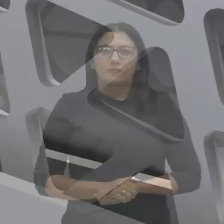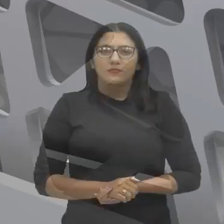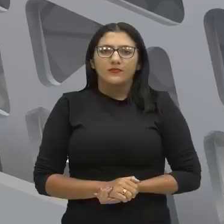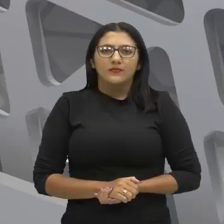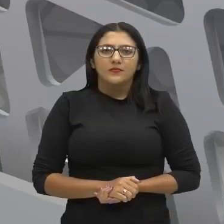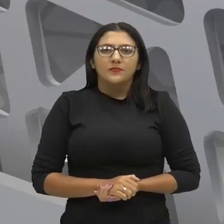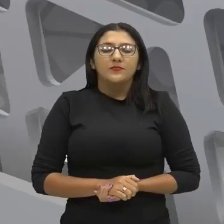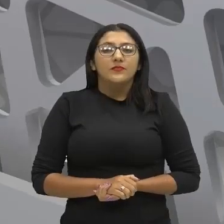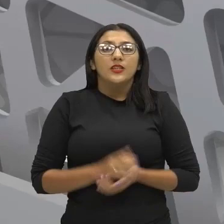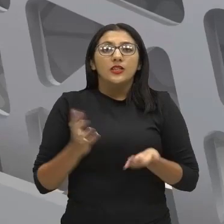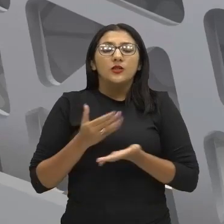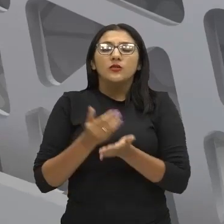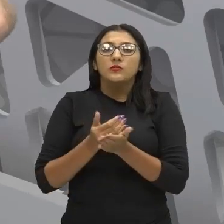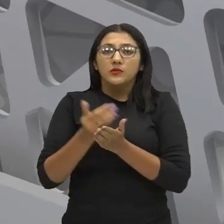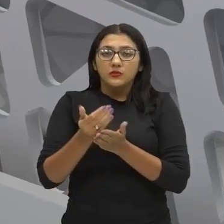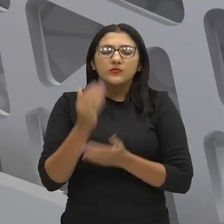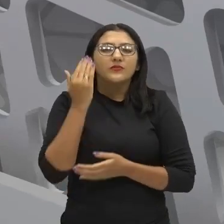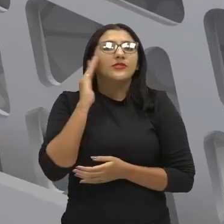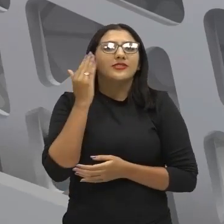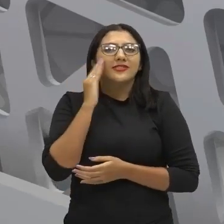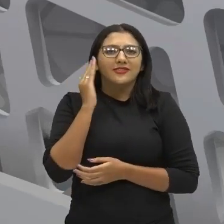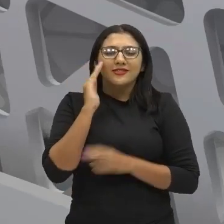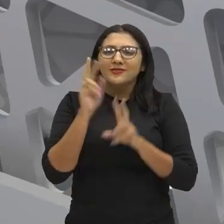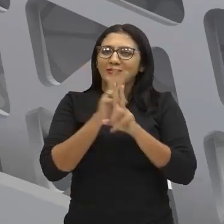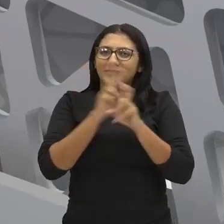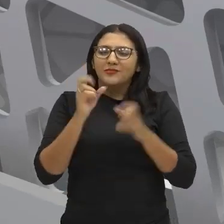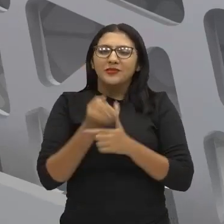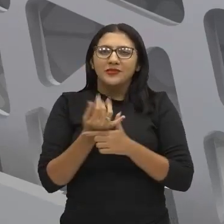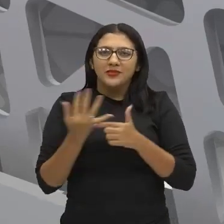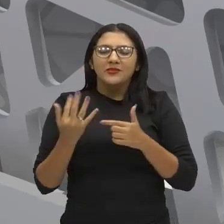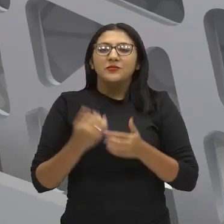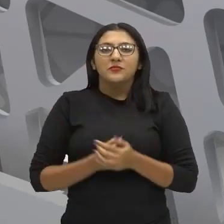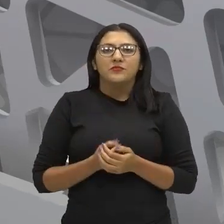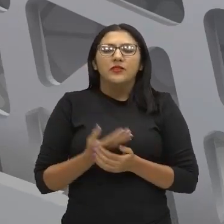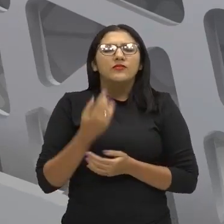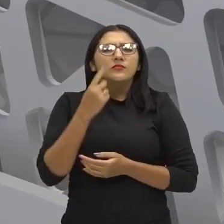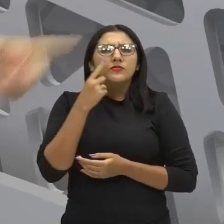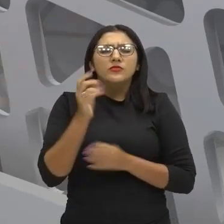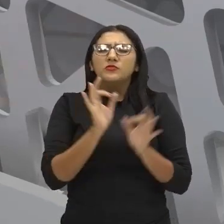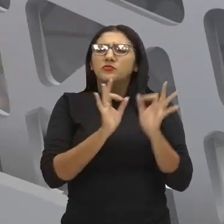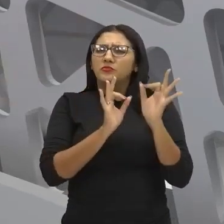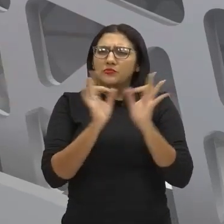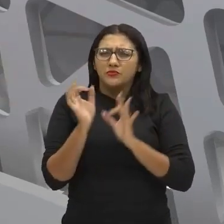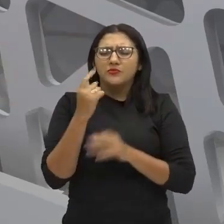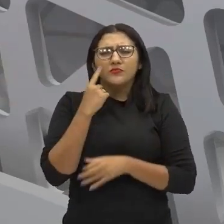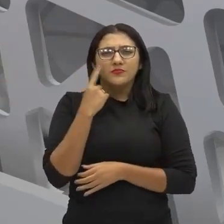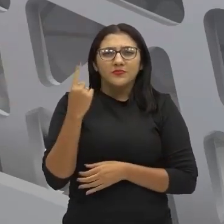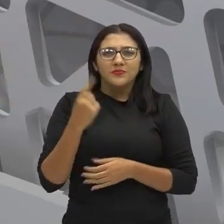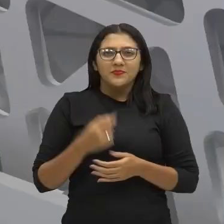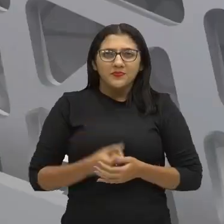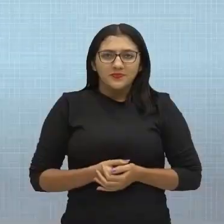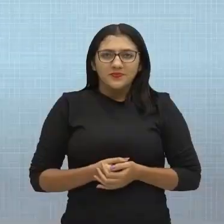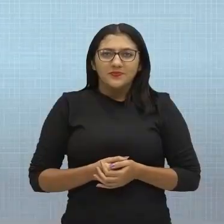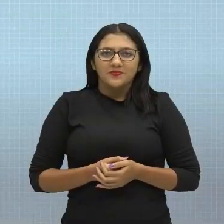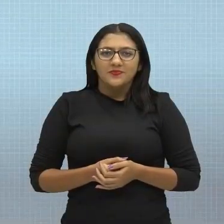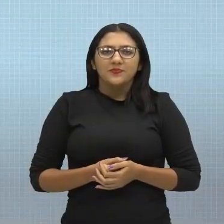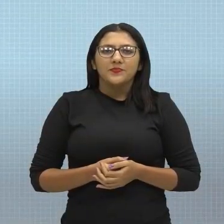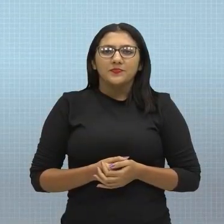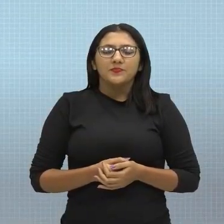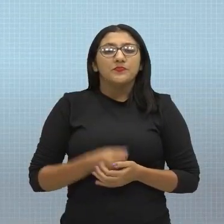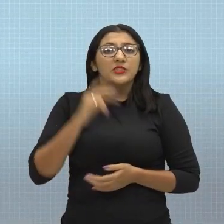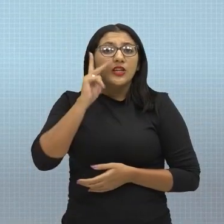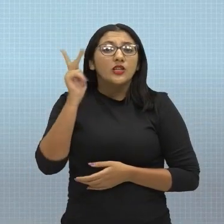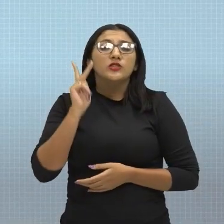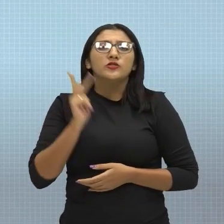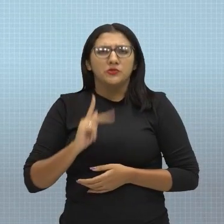E para viajarmos por esse universo da álgebra, vamos assistir o VT. Solta aí o VT! A